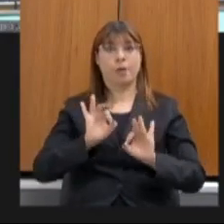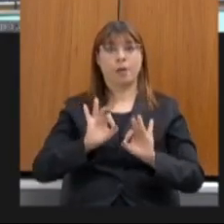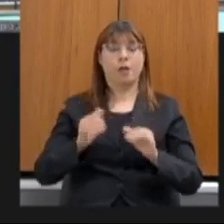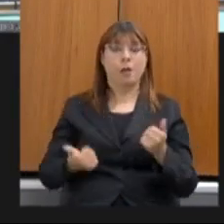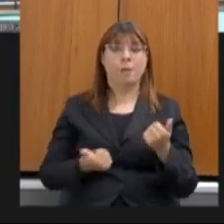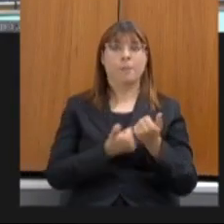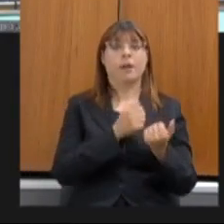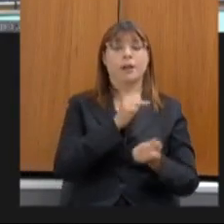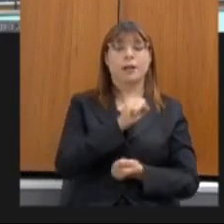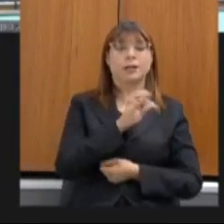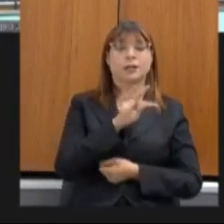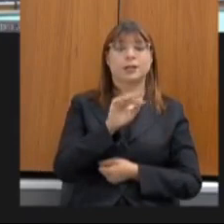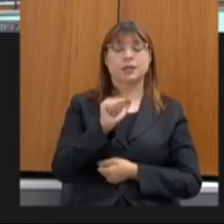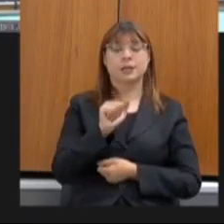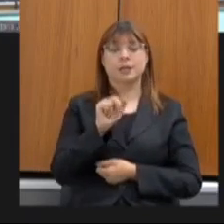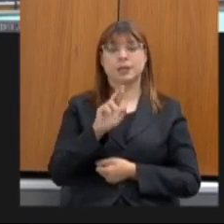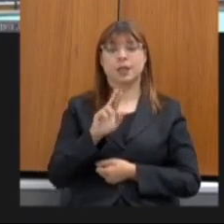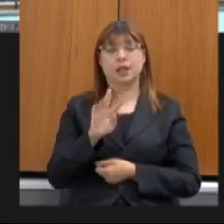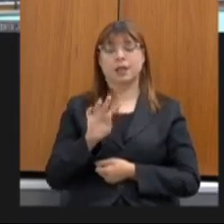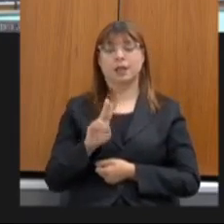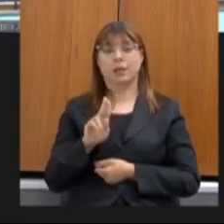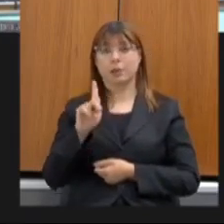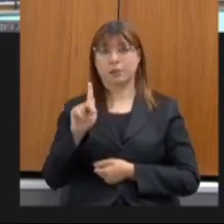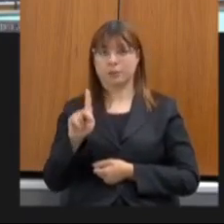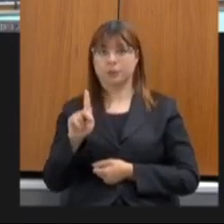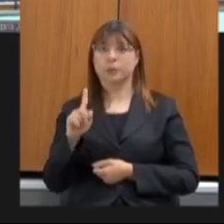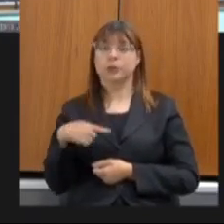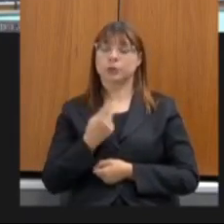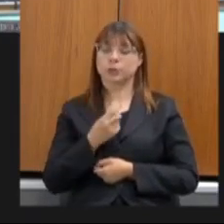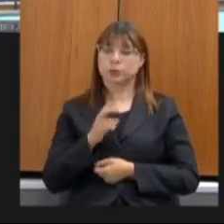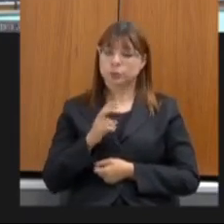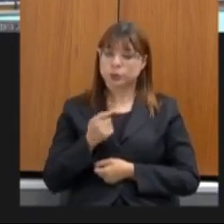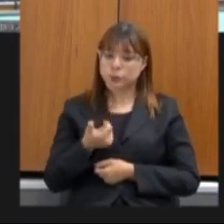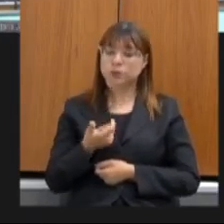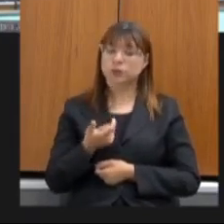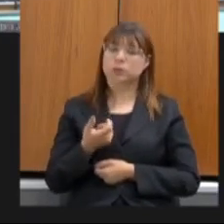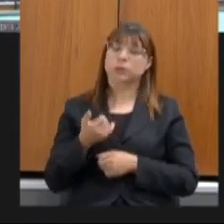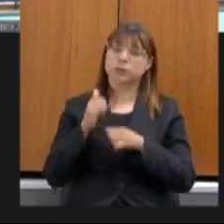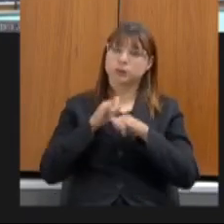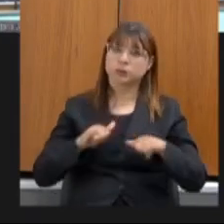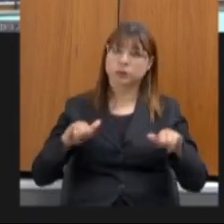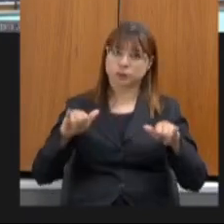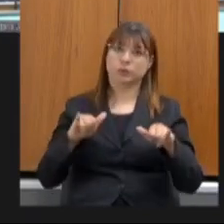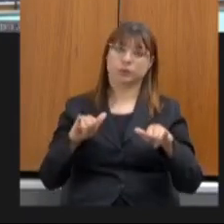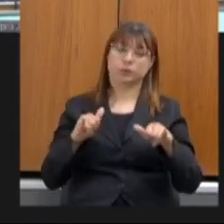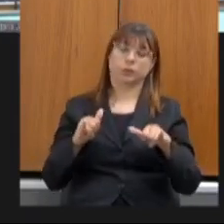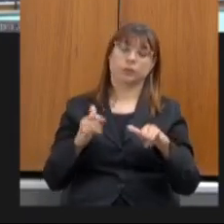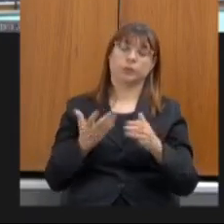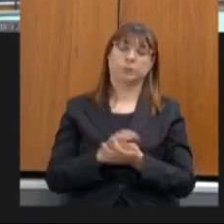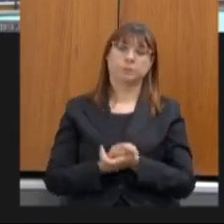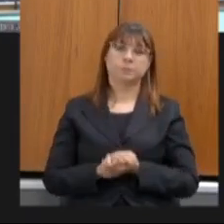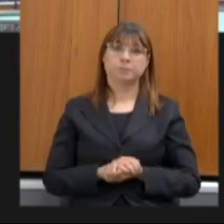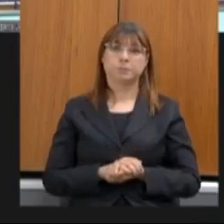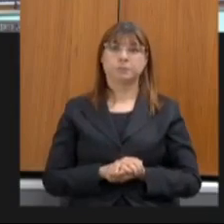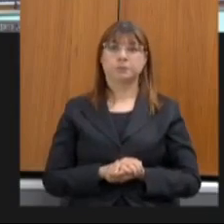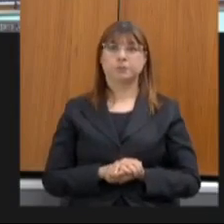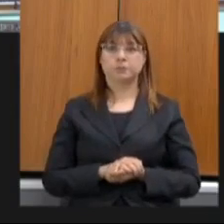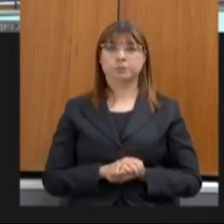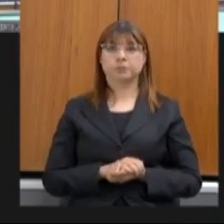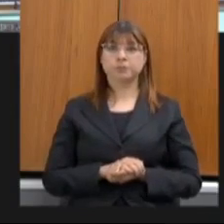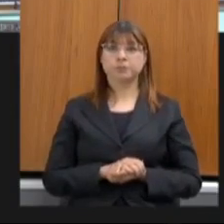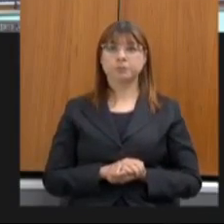programa foi reformulado e nós em breve estaremos lançando aí por meio do nosso Governador pode passar por